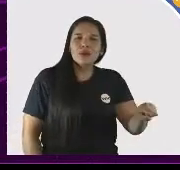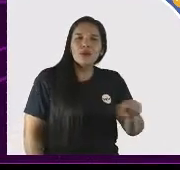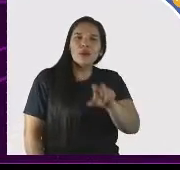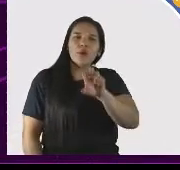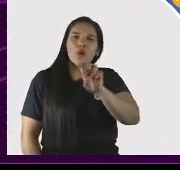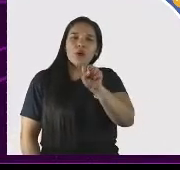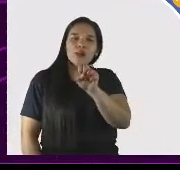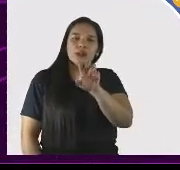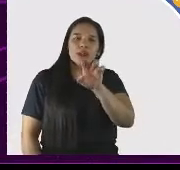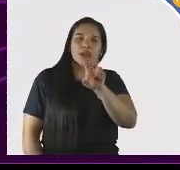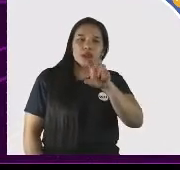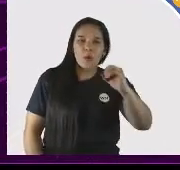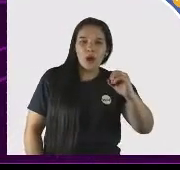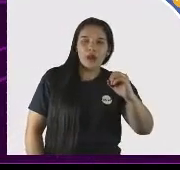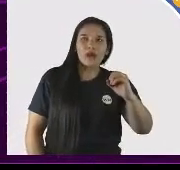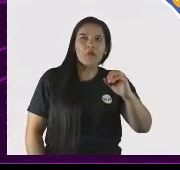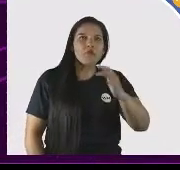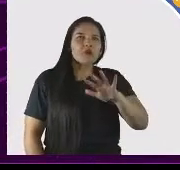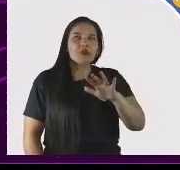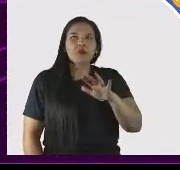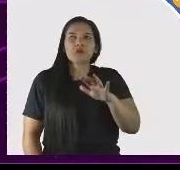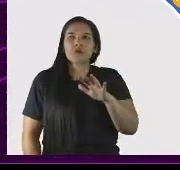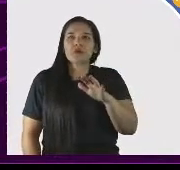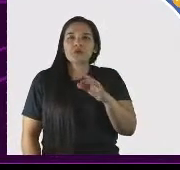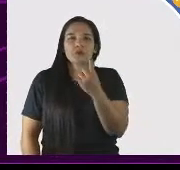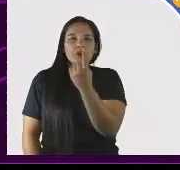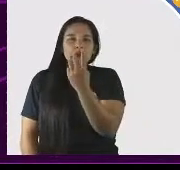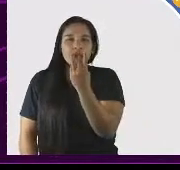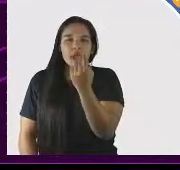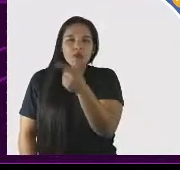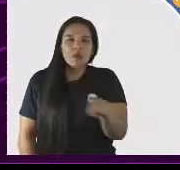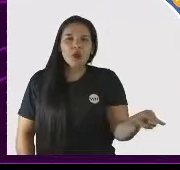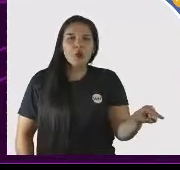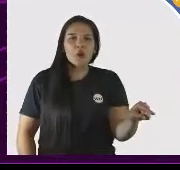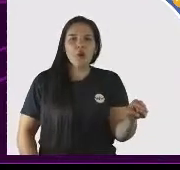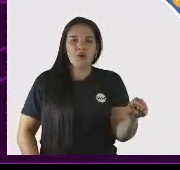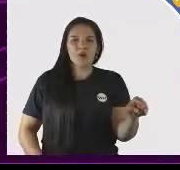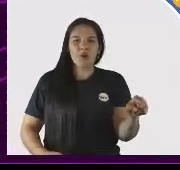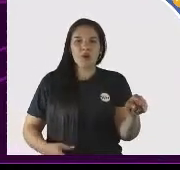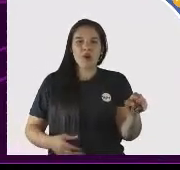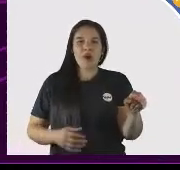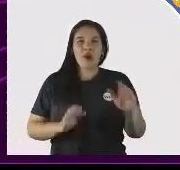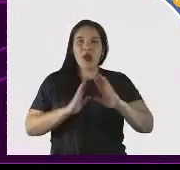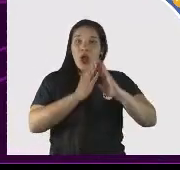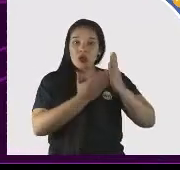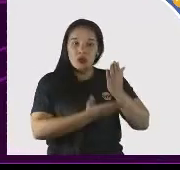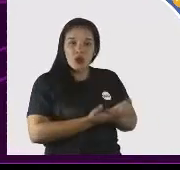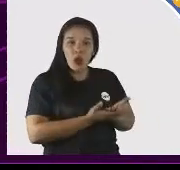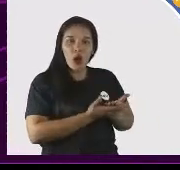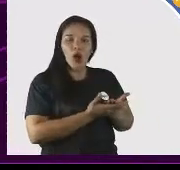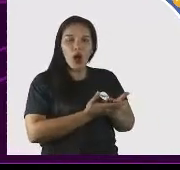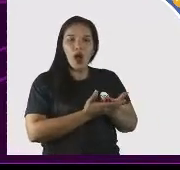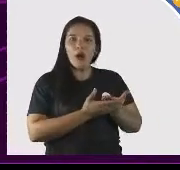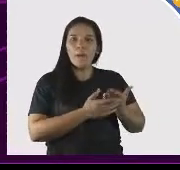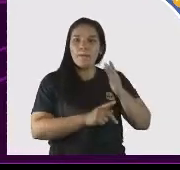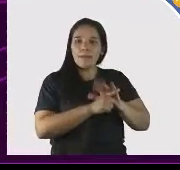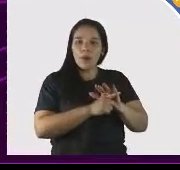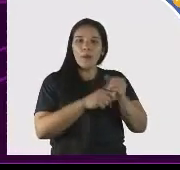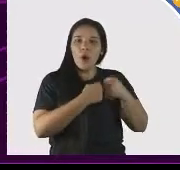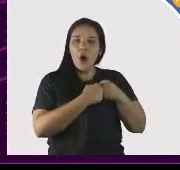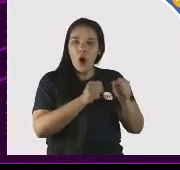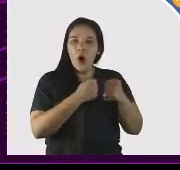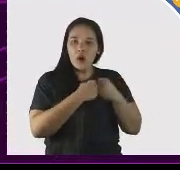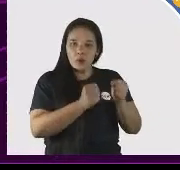arredondando vai dar umas 13.000 13800 unidades escolares e no total